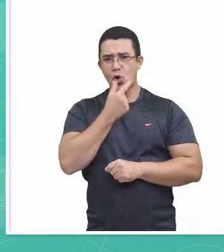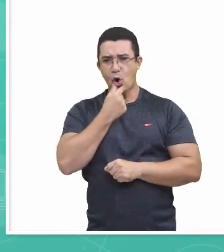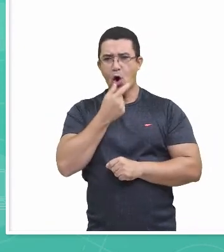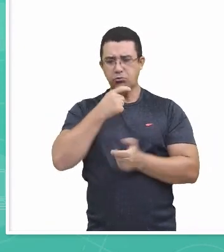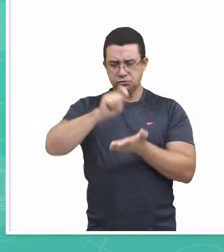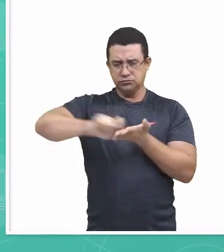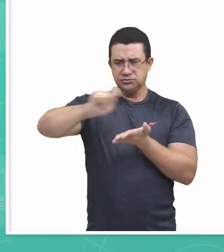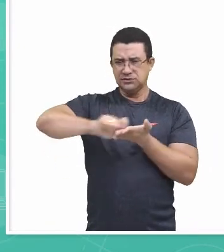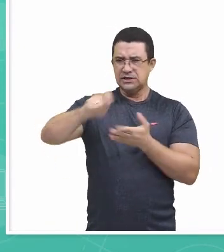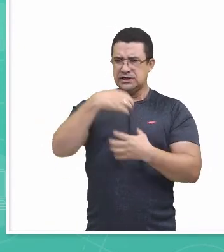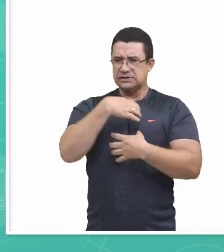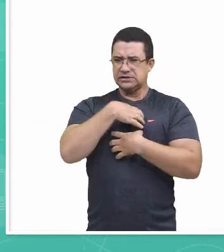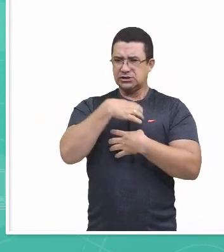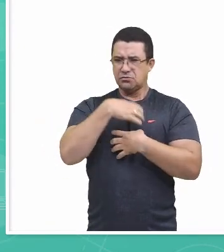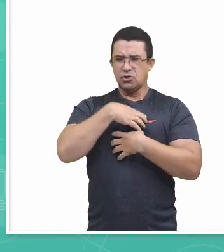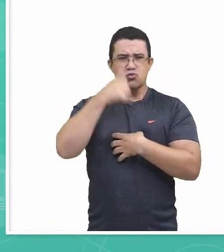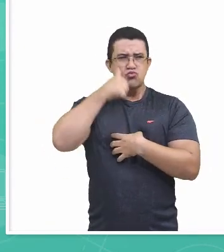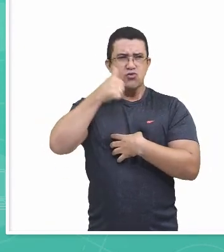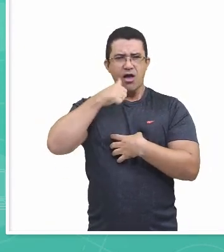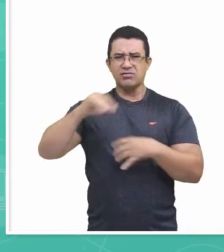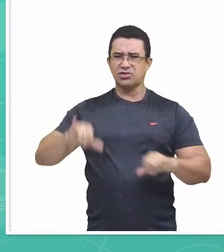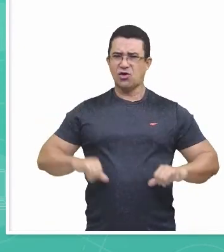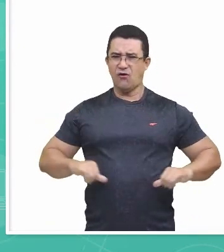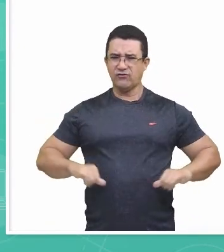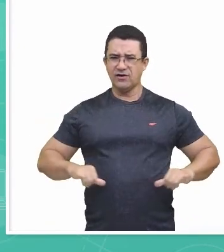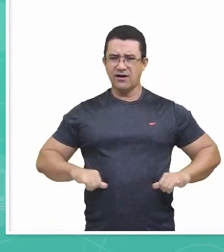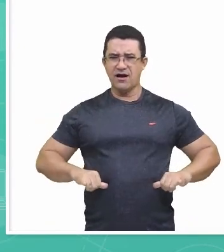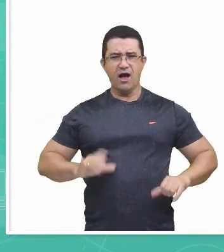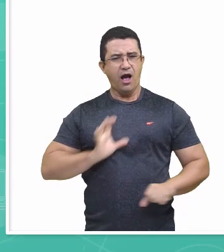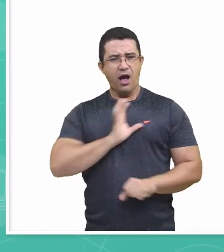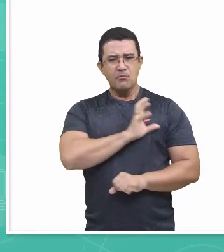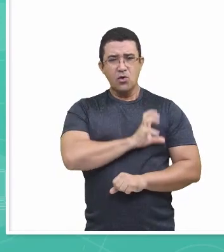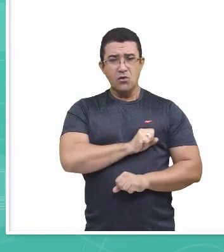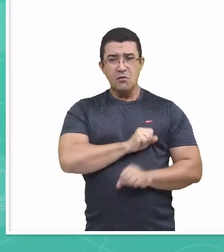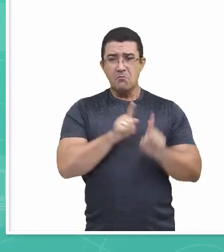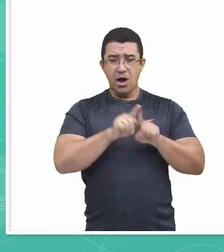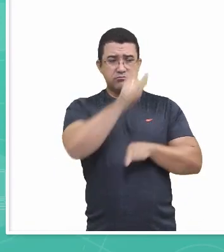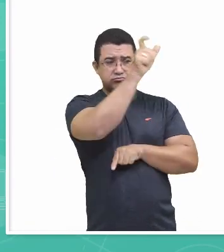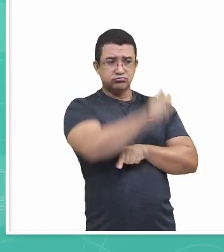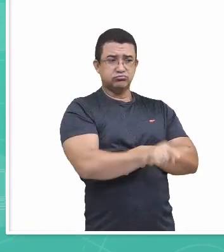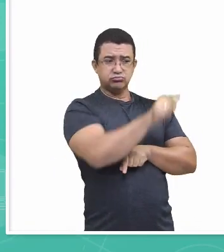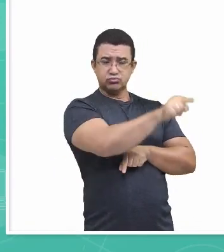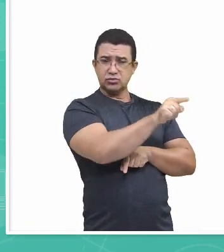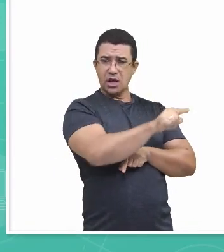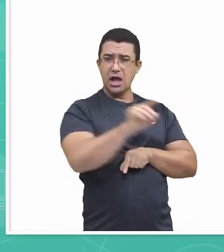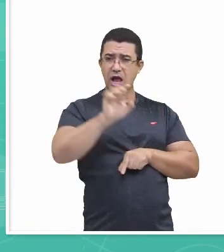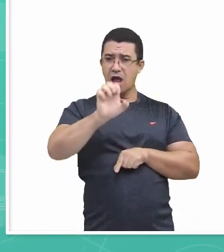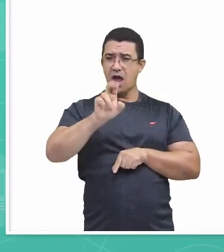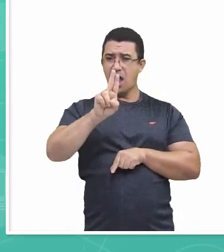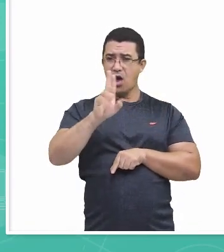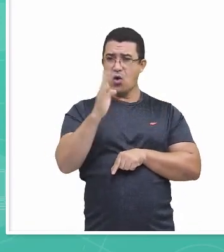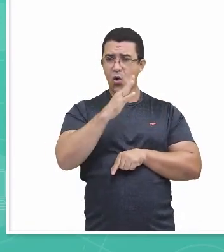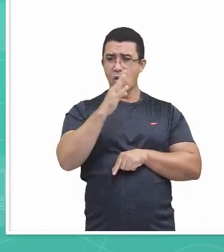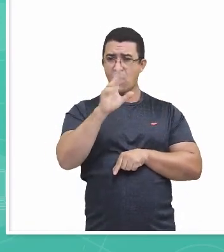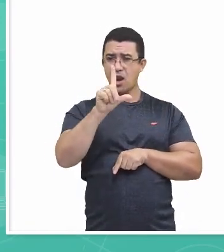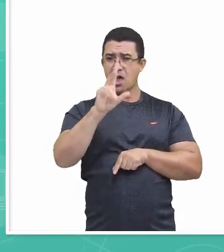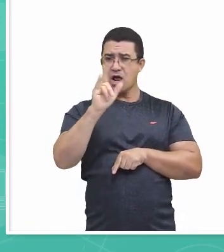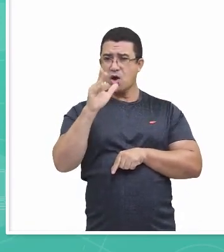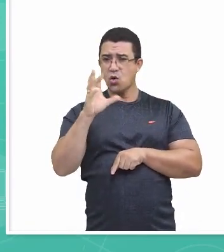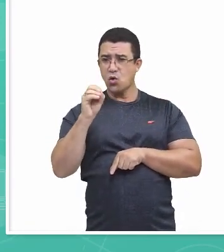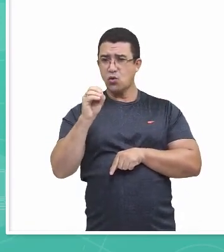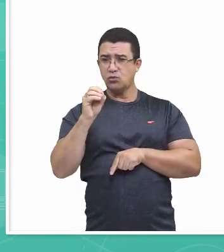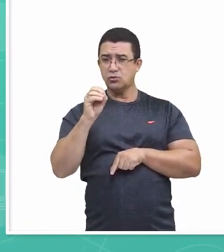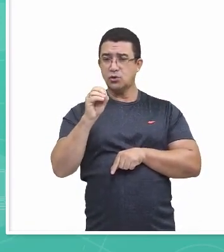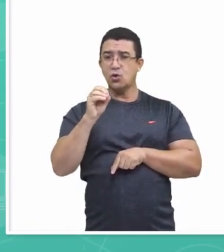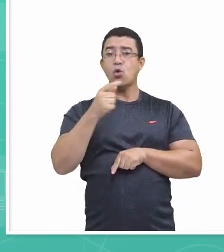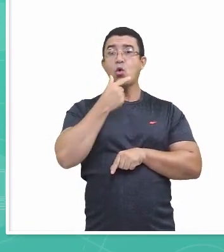sentimento da mulher sofrendo de amor, mas aquela mulher, o eu lírico, o poeta que está escrevendo é outro. Então o